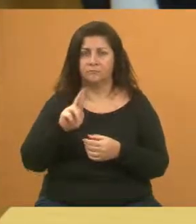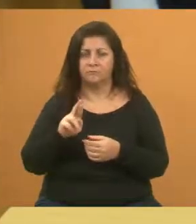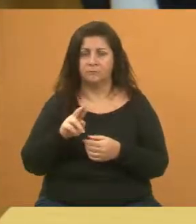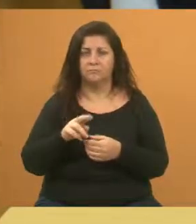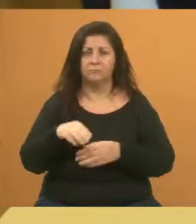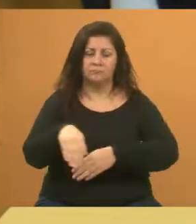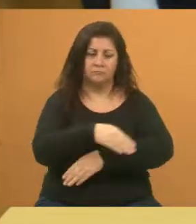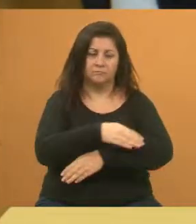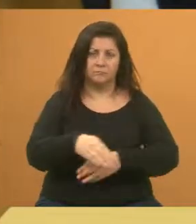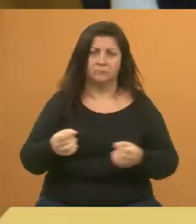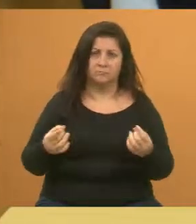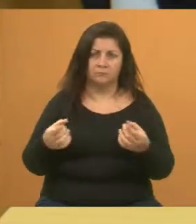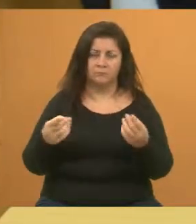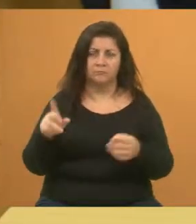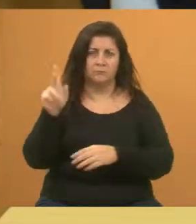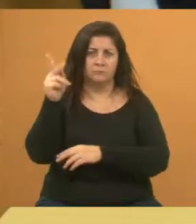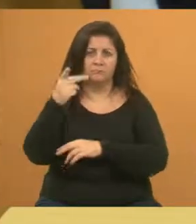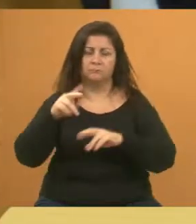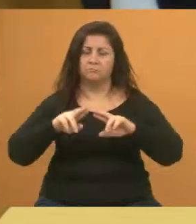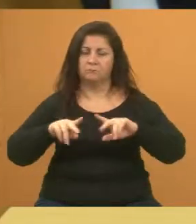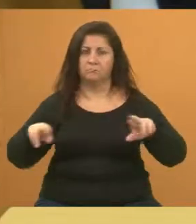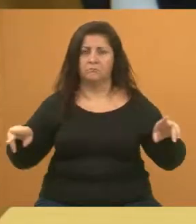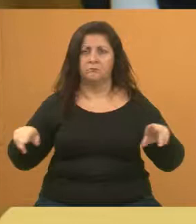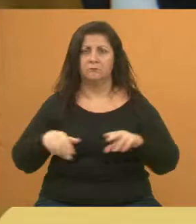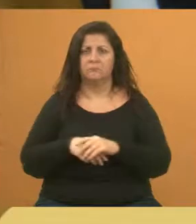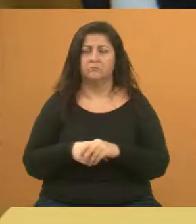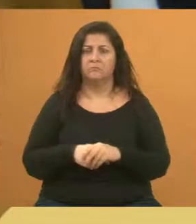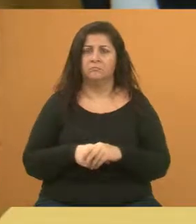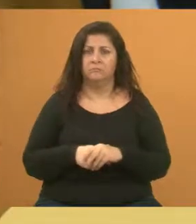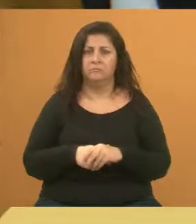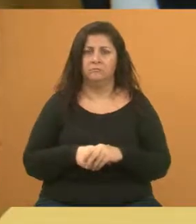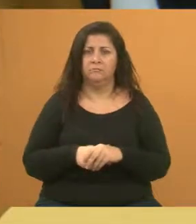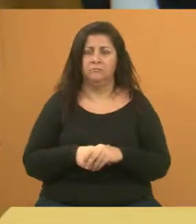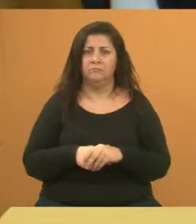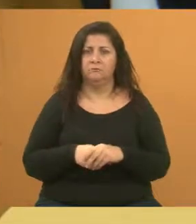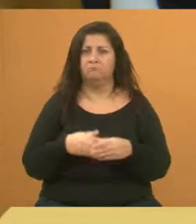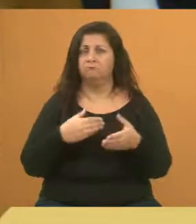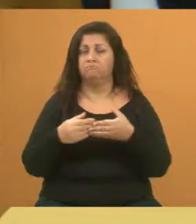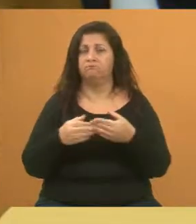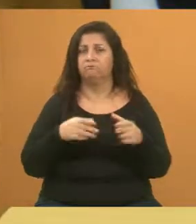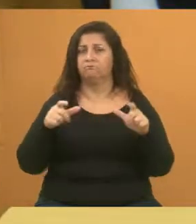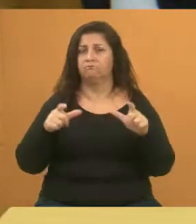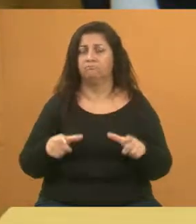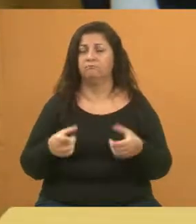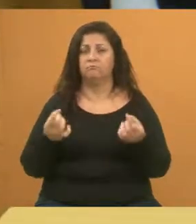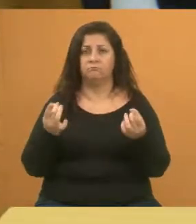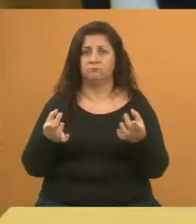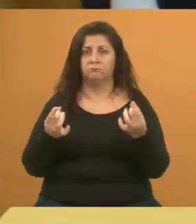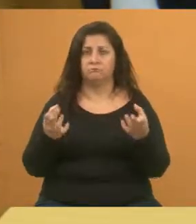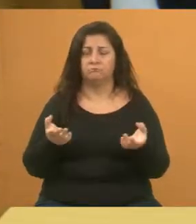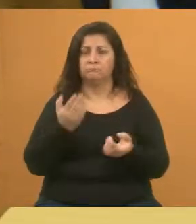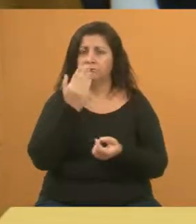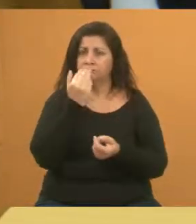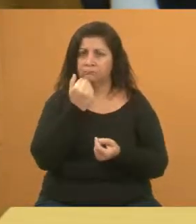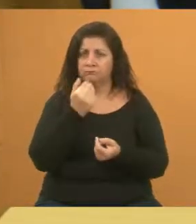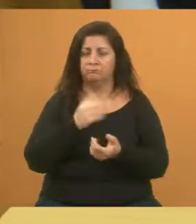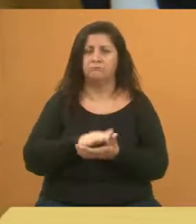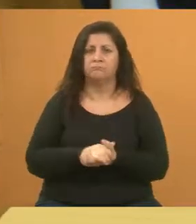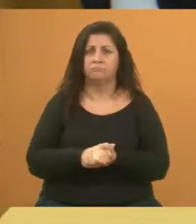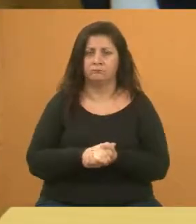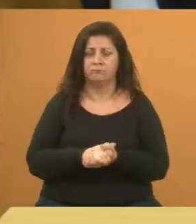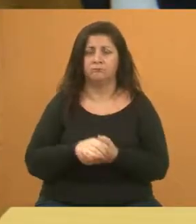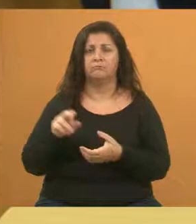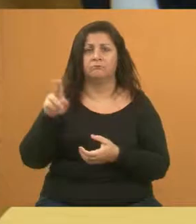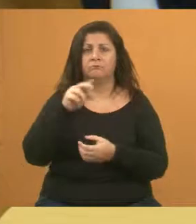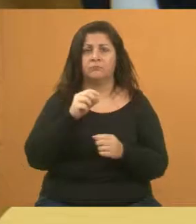quiosques, ambulantes, hotéis e similares, trailers ou quaisquer estabelecimentos que forneçam gêneros alimentícios e